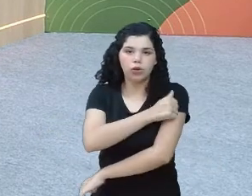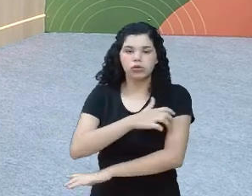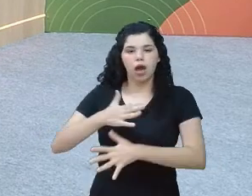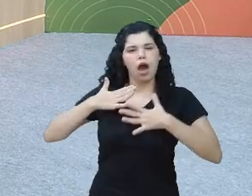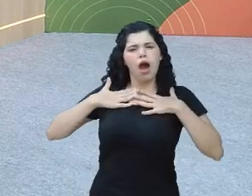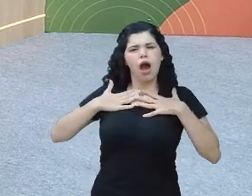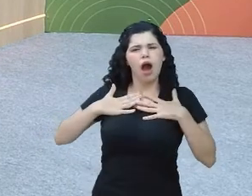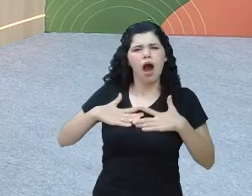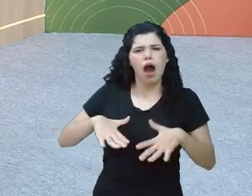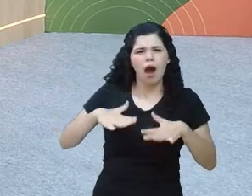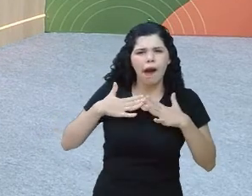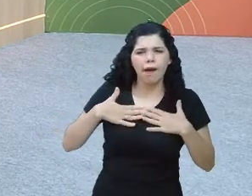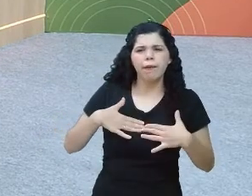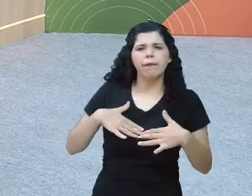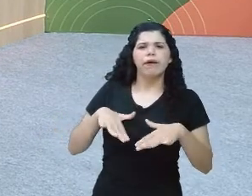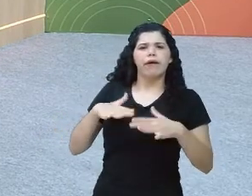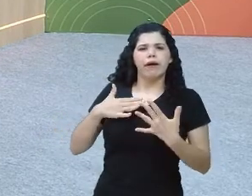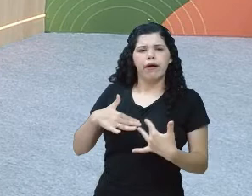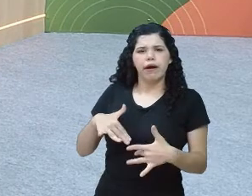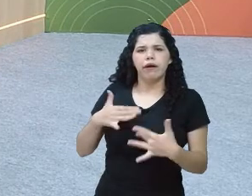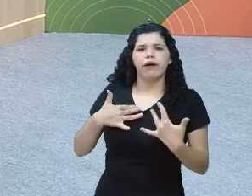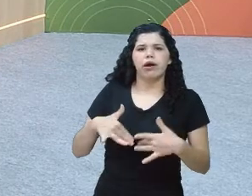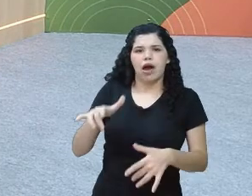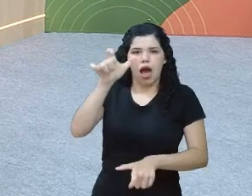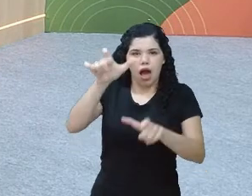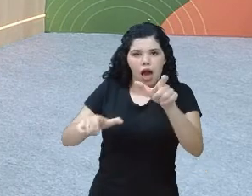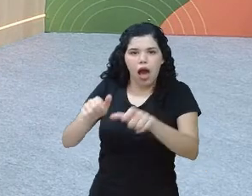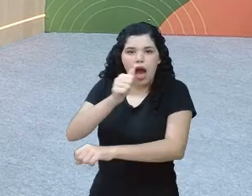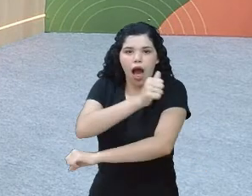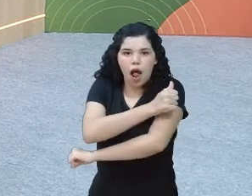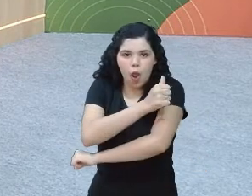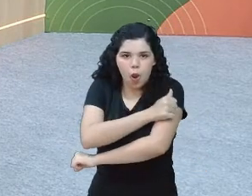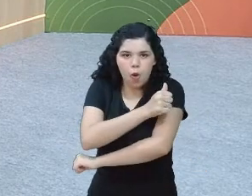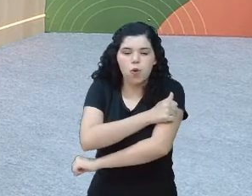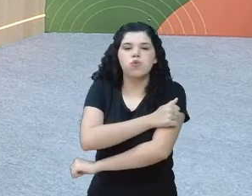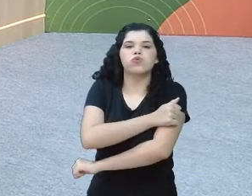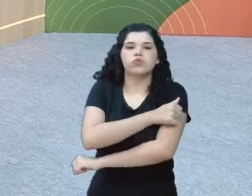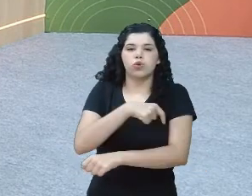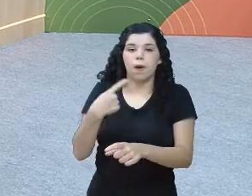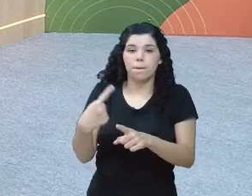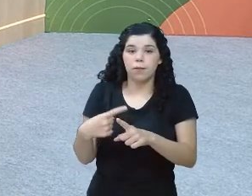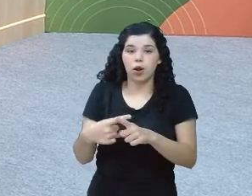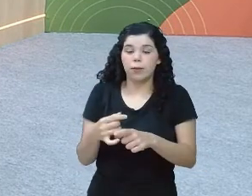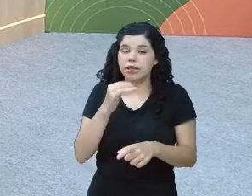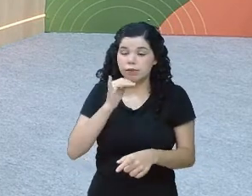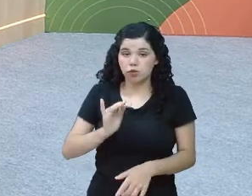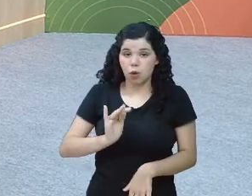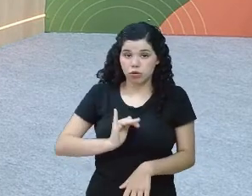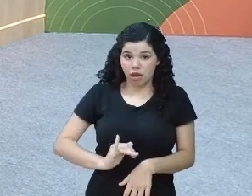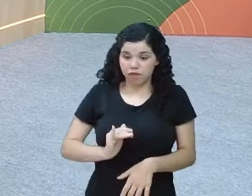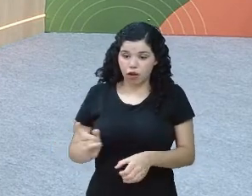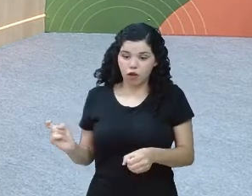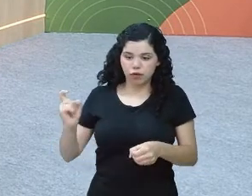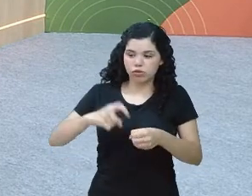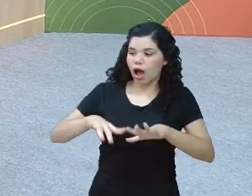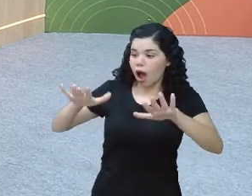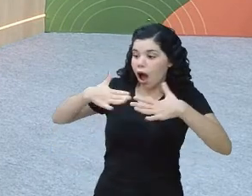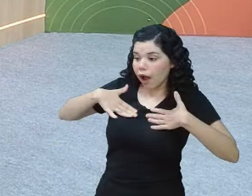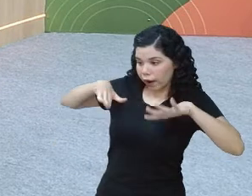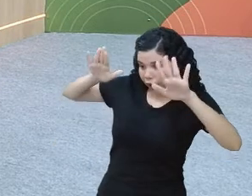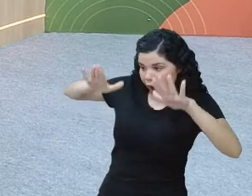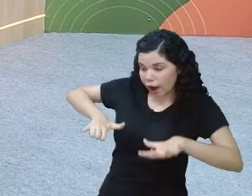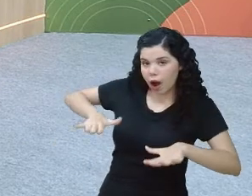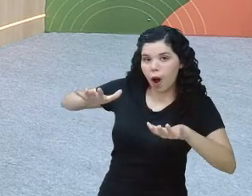acalmar um pouco os estudantes, os ânimos do retorno de um recreio e ouvir, não